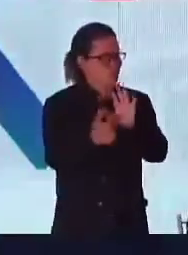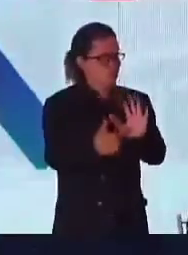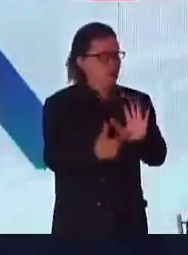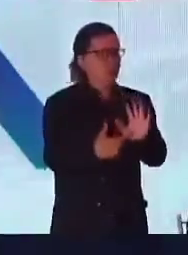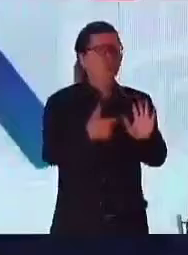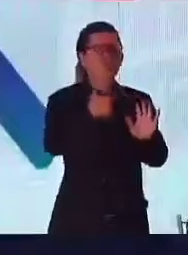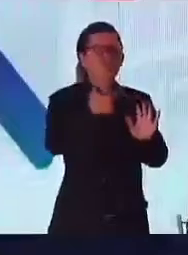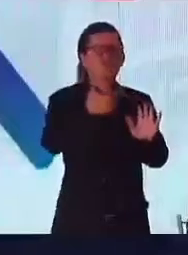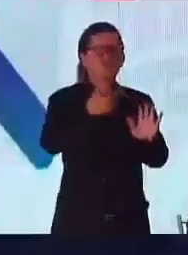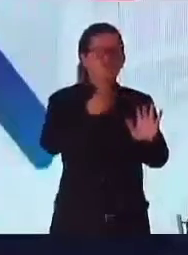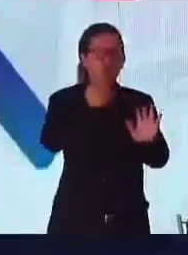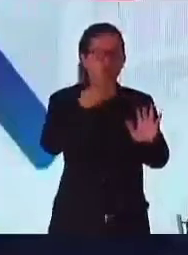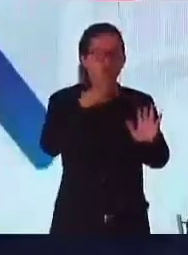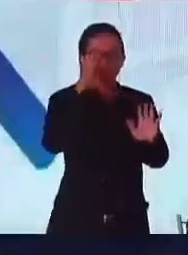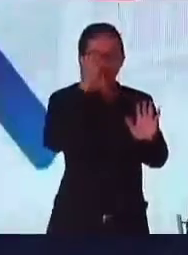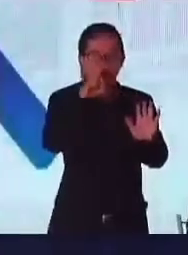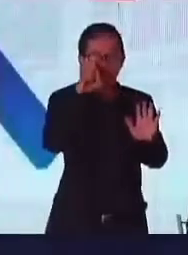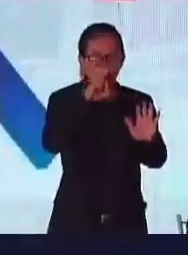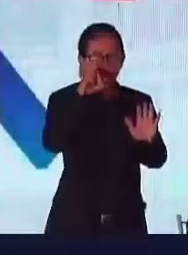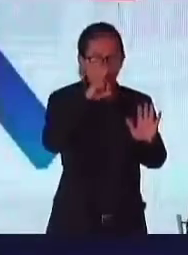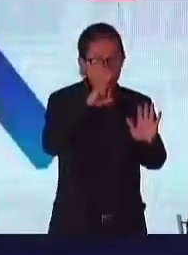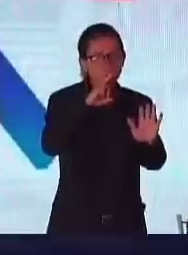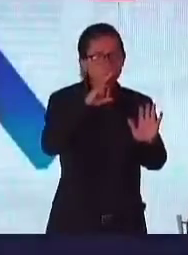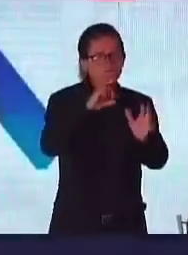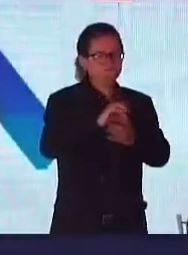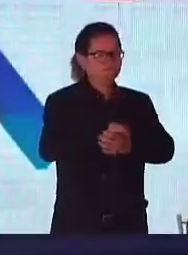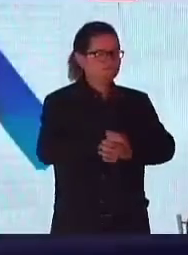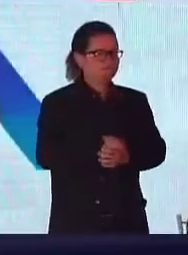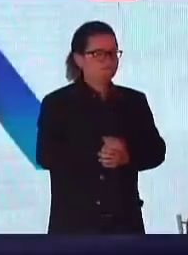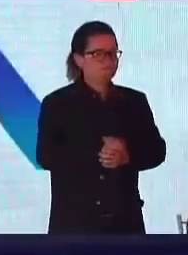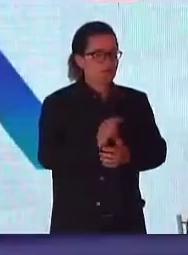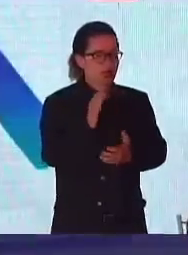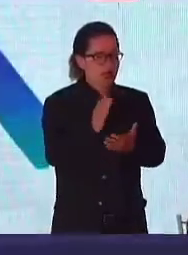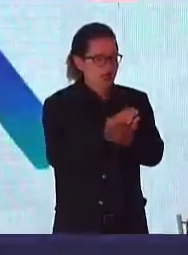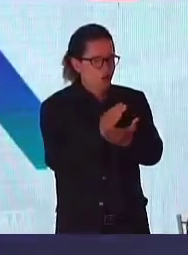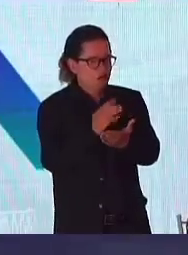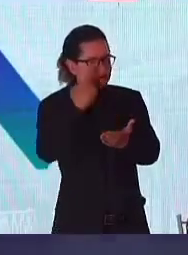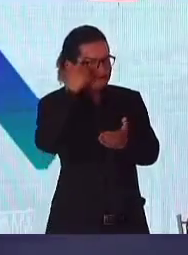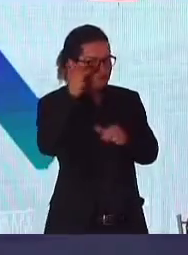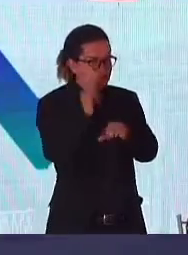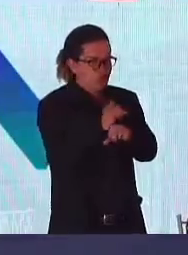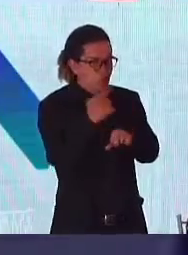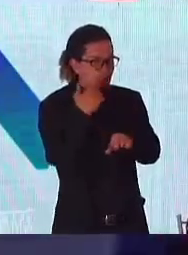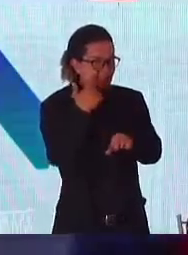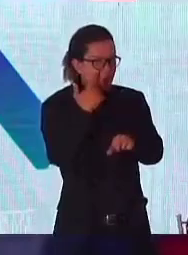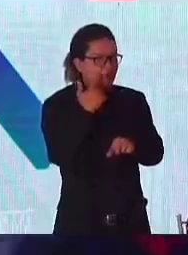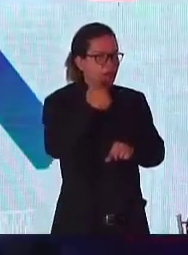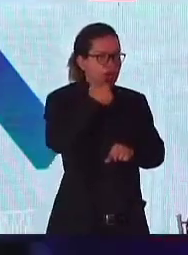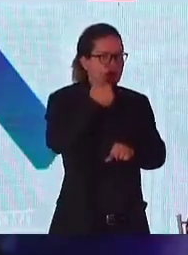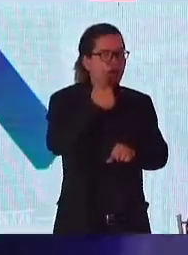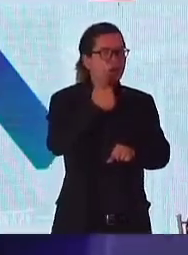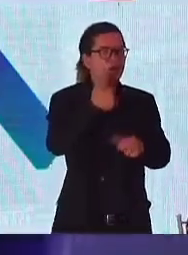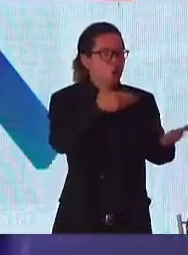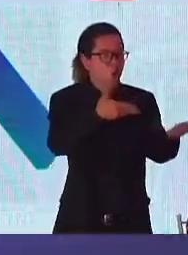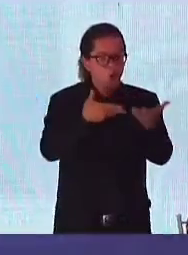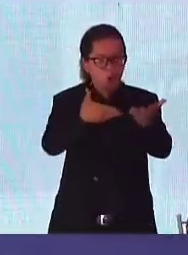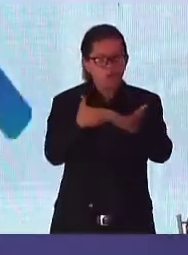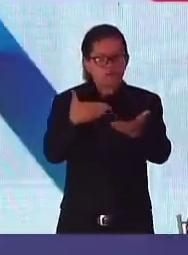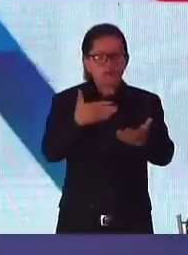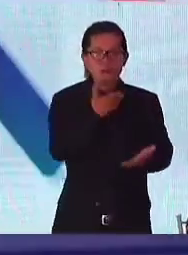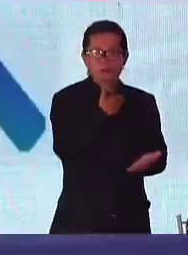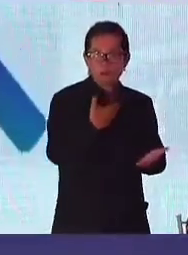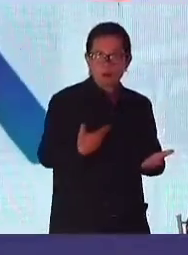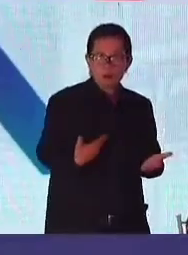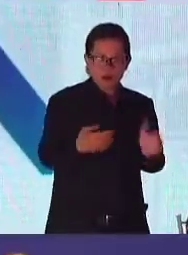2014, 2015. E aqui enveredamos por alguns pontos. Ponto. fazer chamadas públicas, periódicas, através